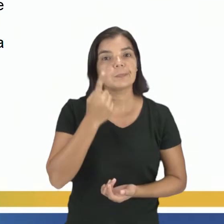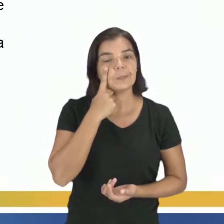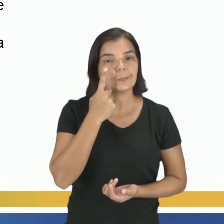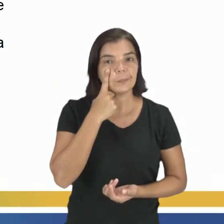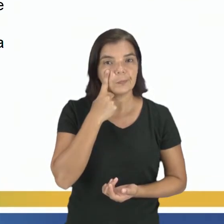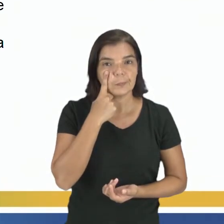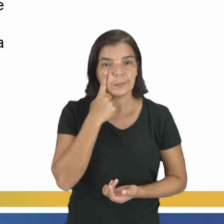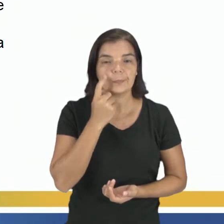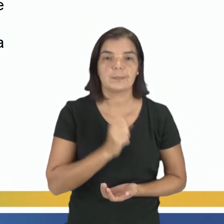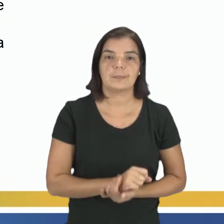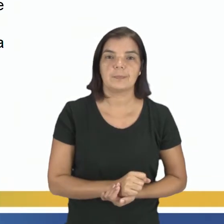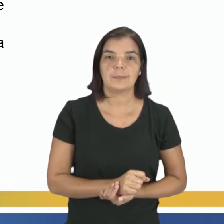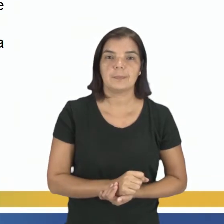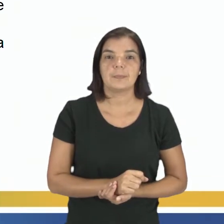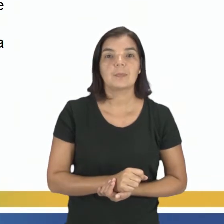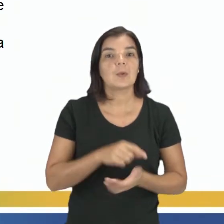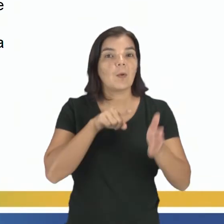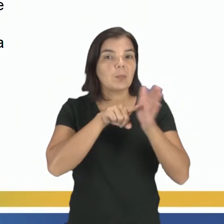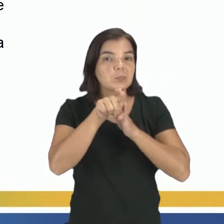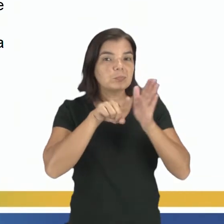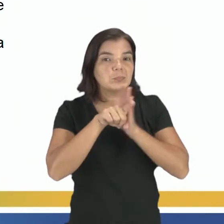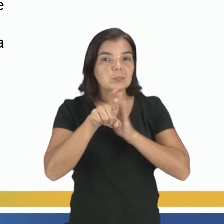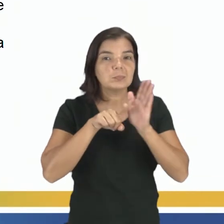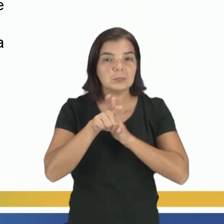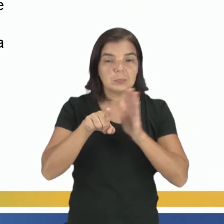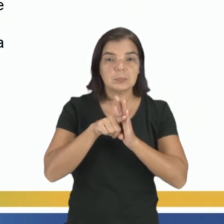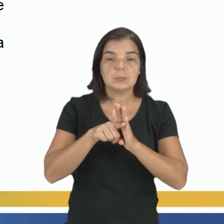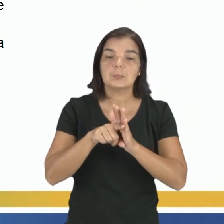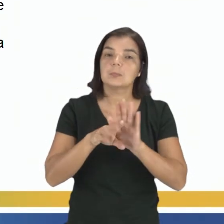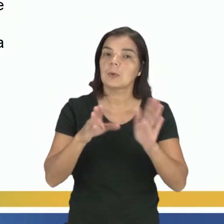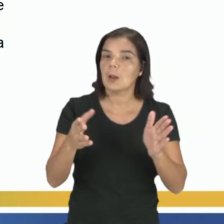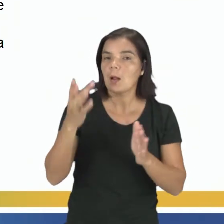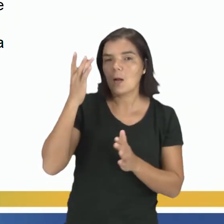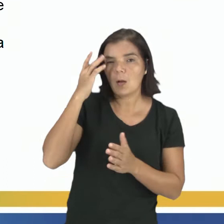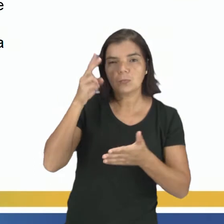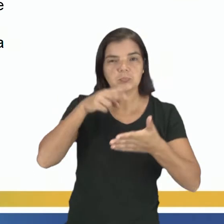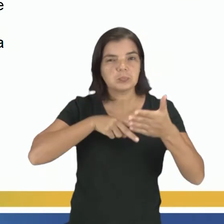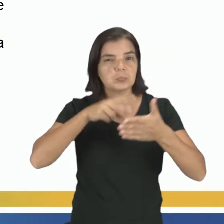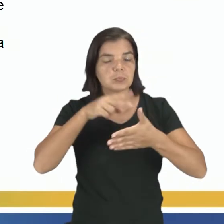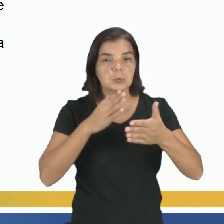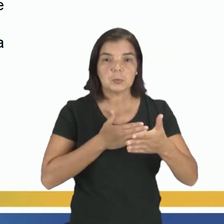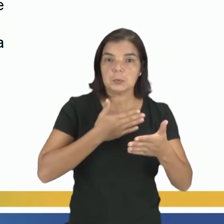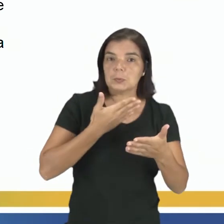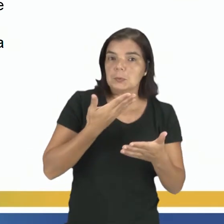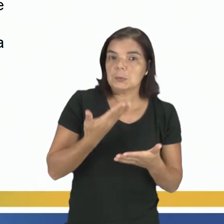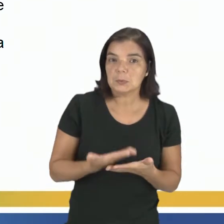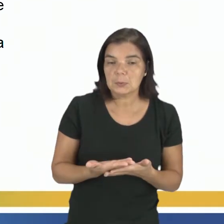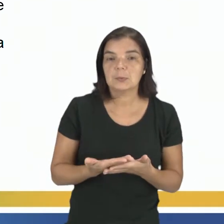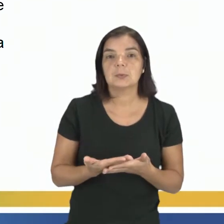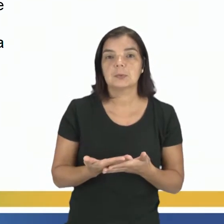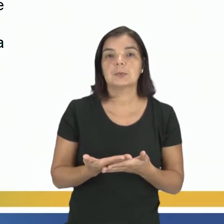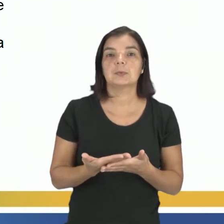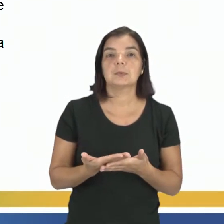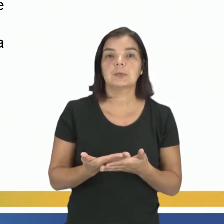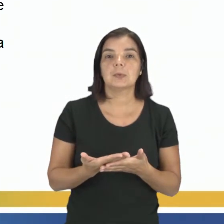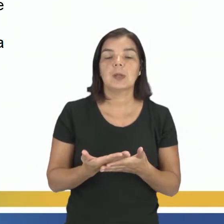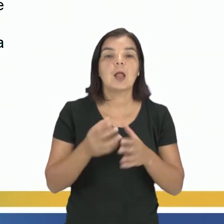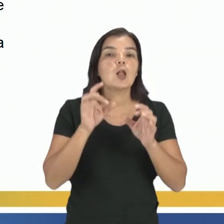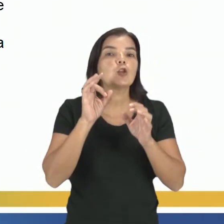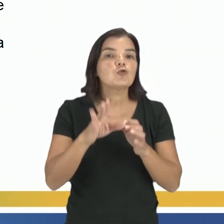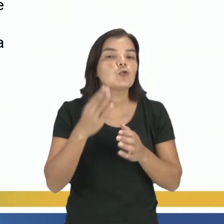olha só, para essa questãozinha aqui, que aparentemente a gente olha, a gente se assusta, é